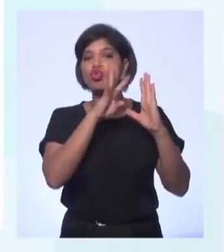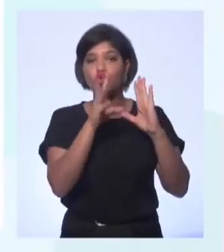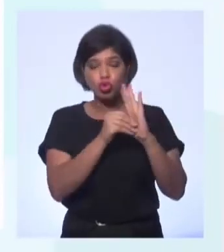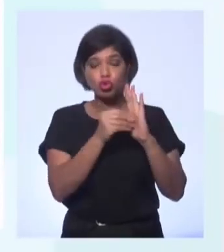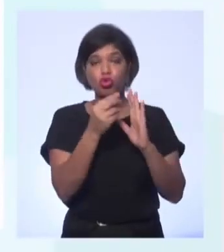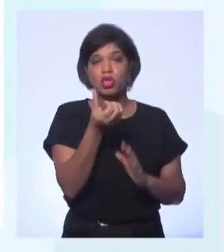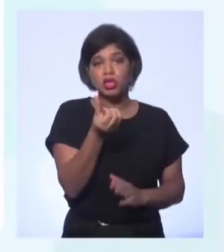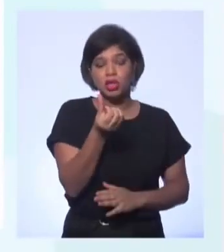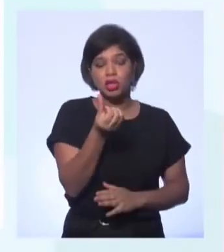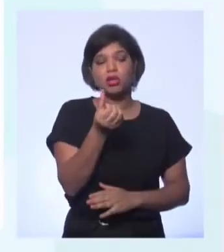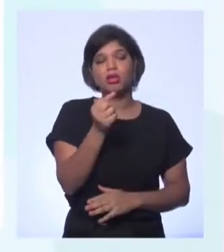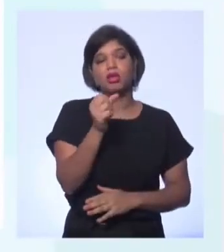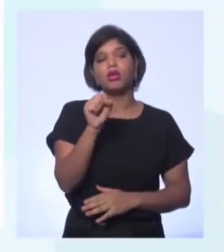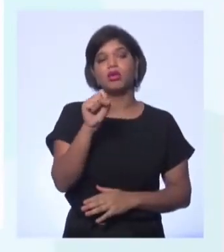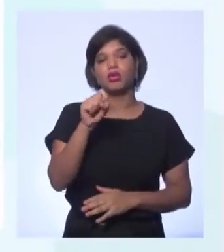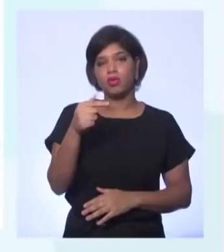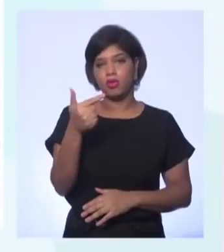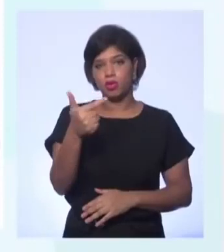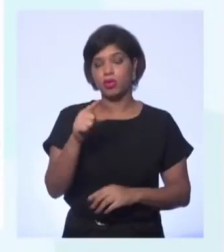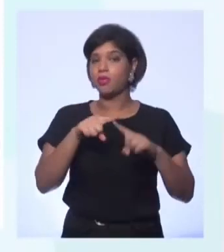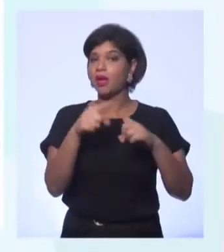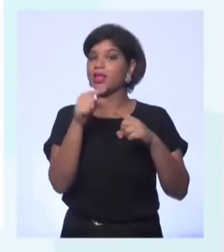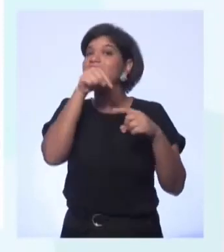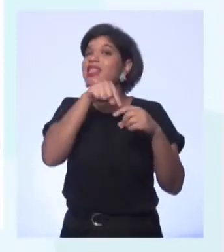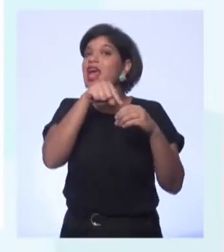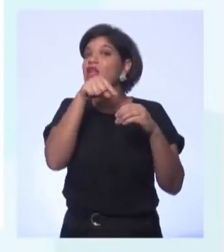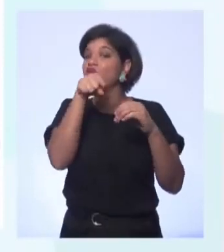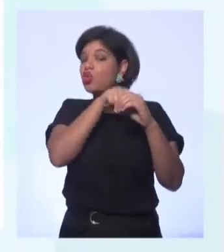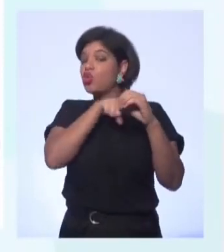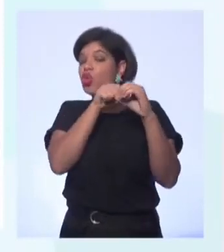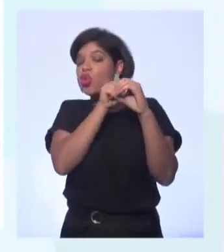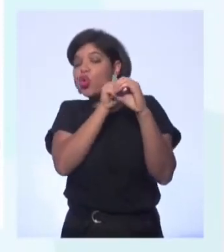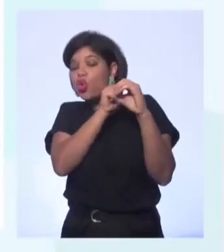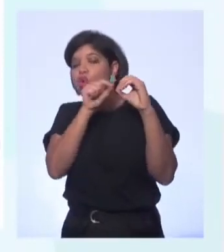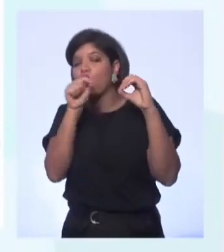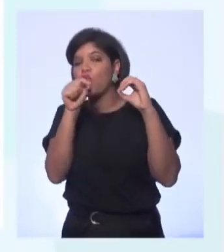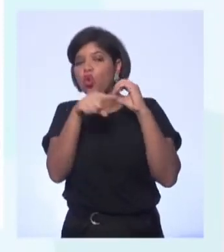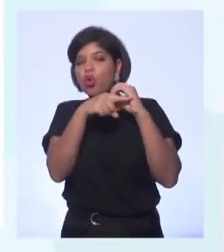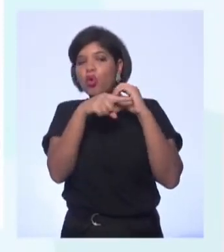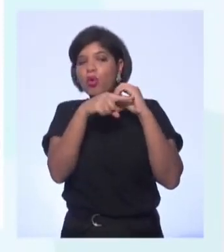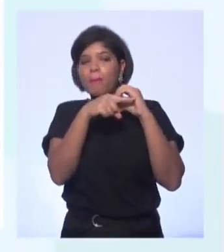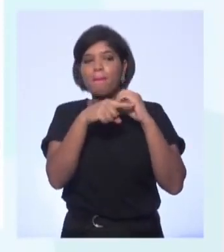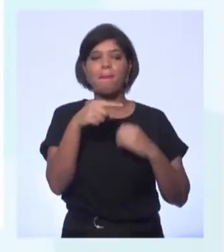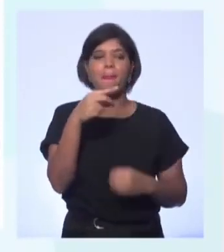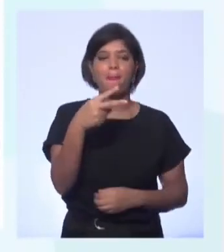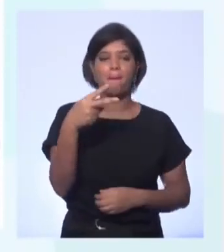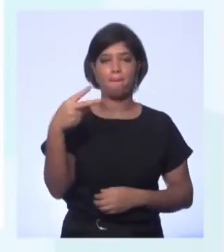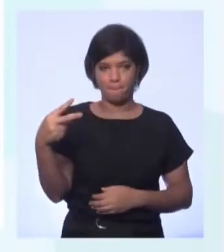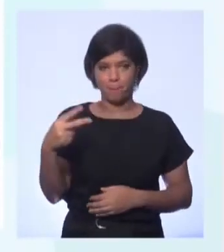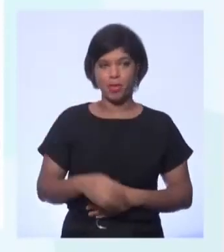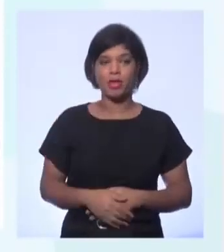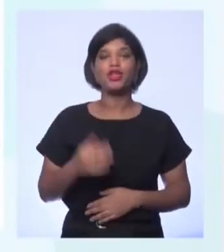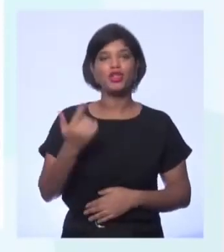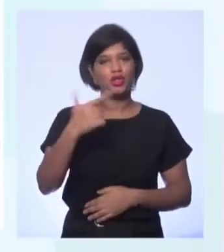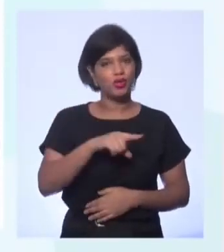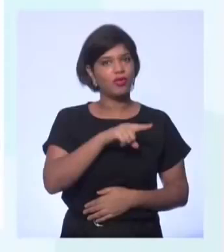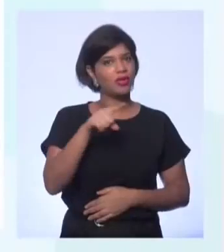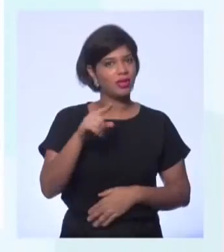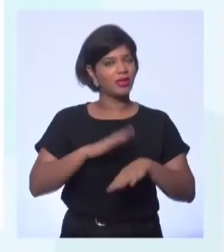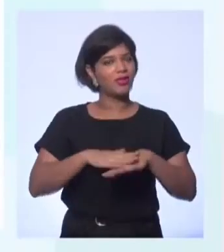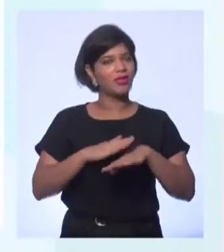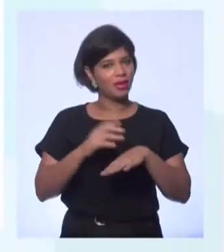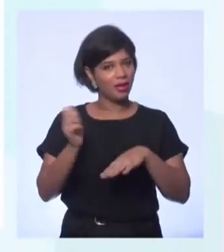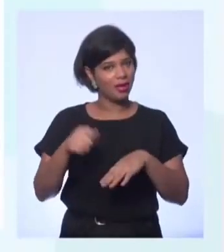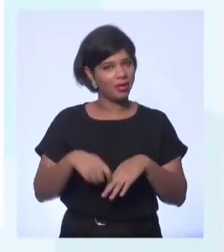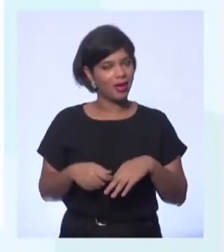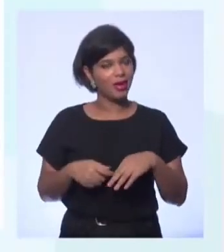68,2 milímetros. E agora o diâmetro é 22 milímetros. De novo, eu quero a razão entre o comprimento e o diâmetro. A